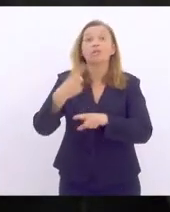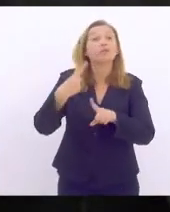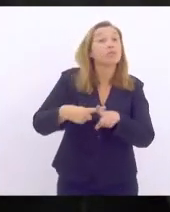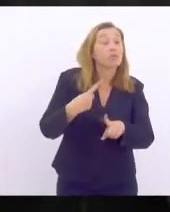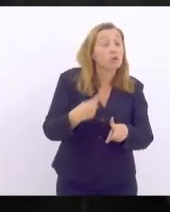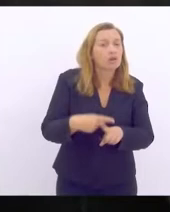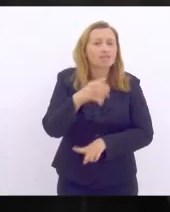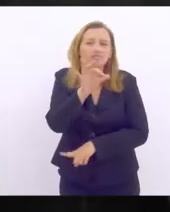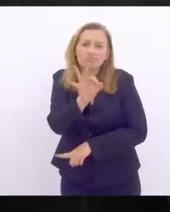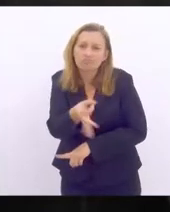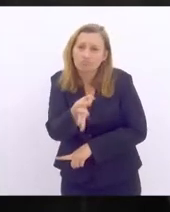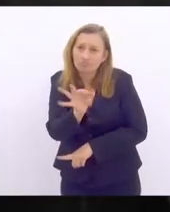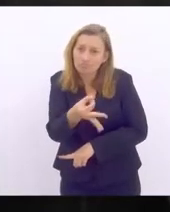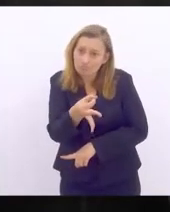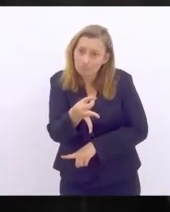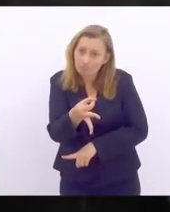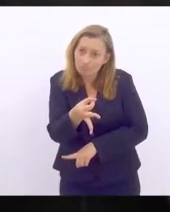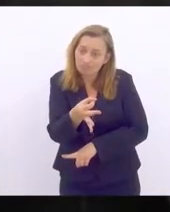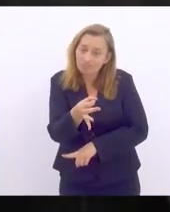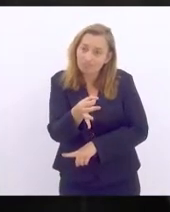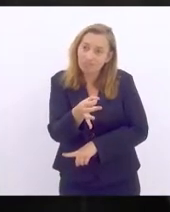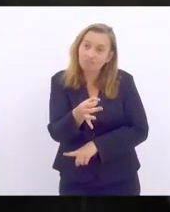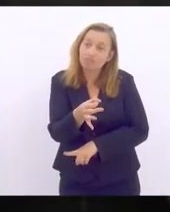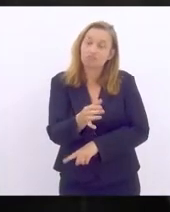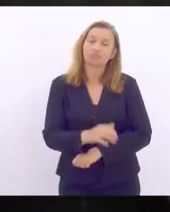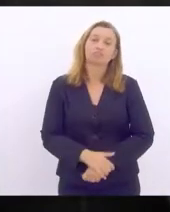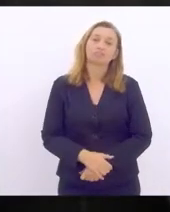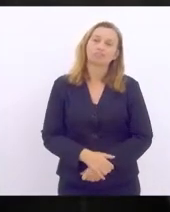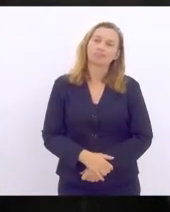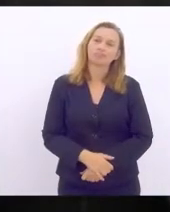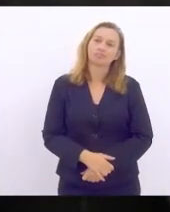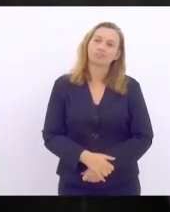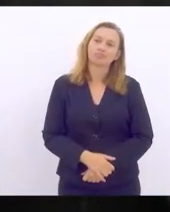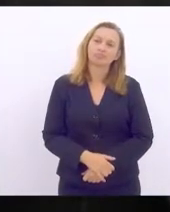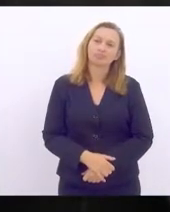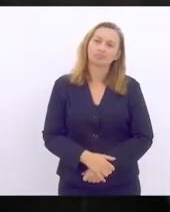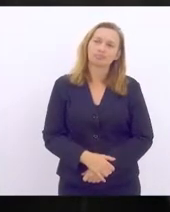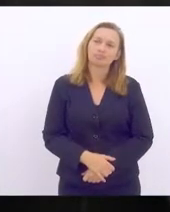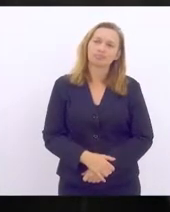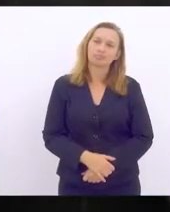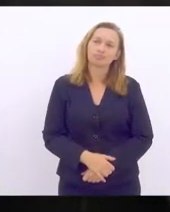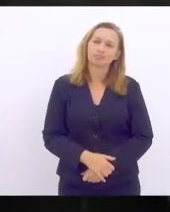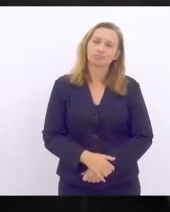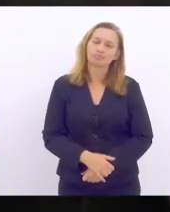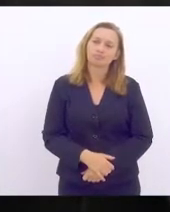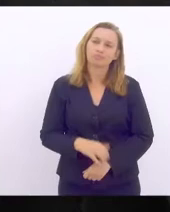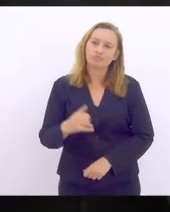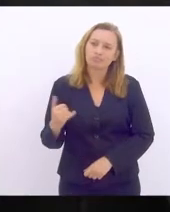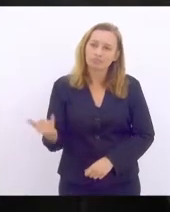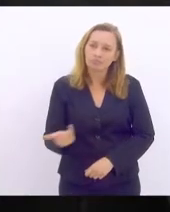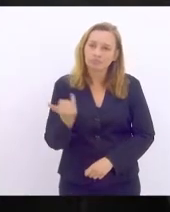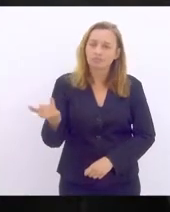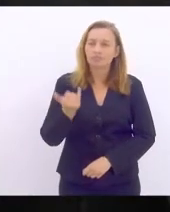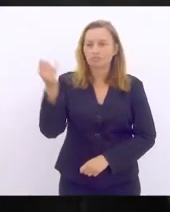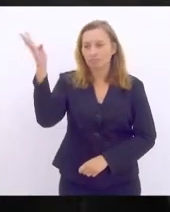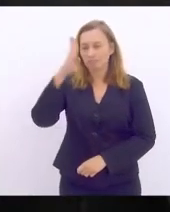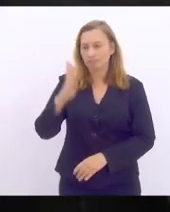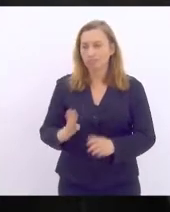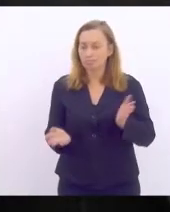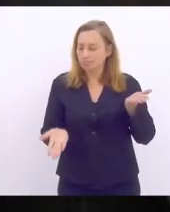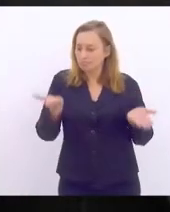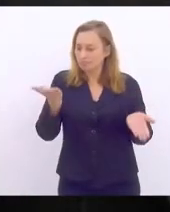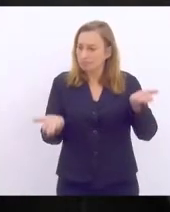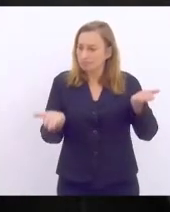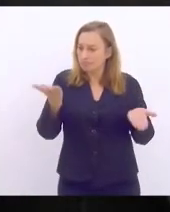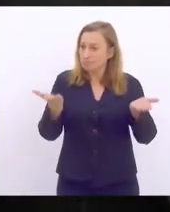isso de fato poderia ser o legado do Brasil para o equilíbrio